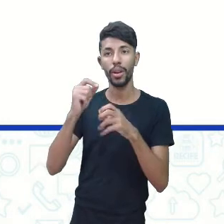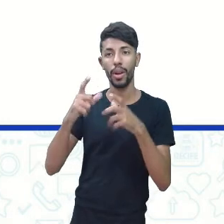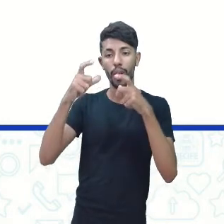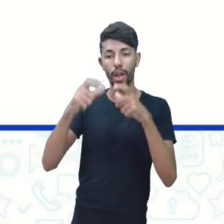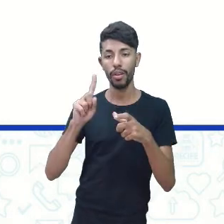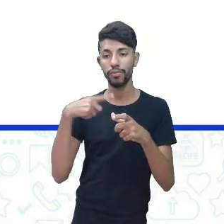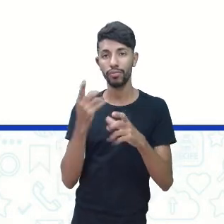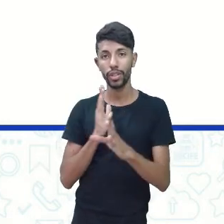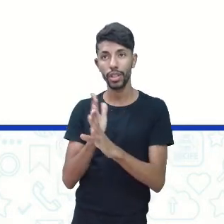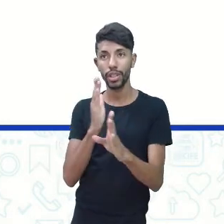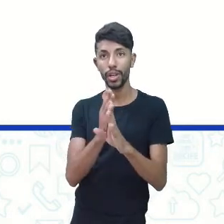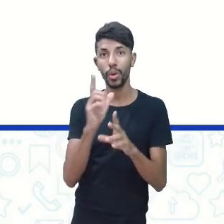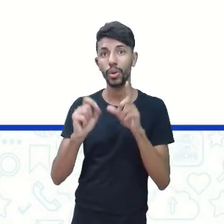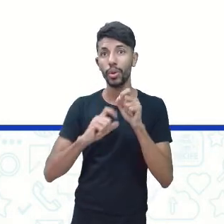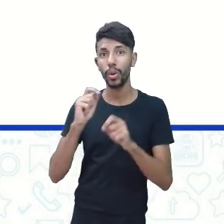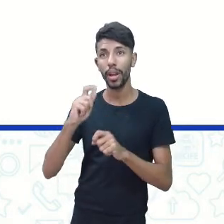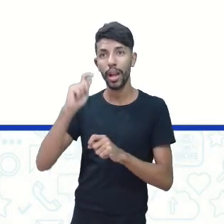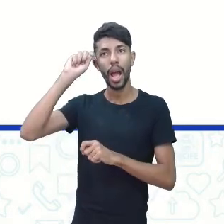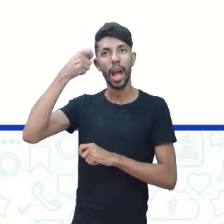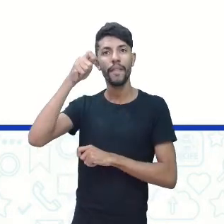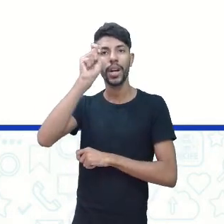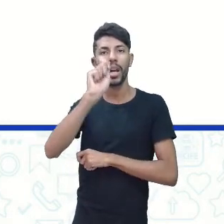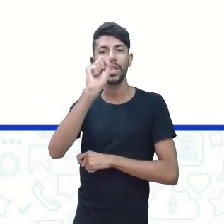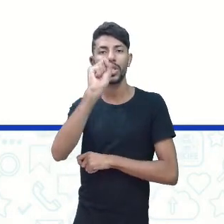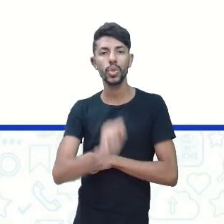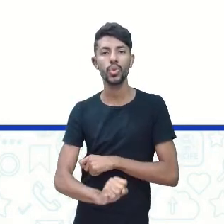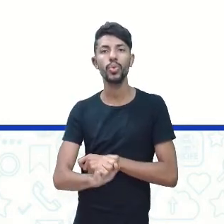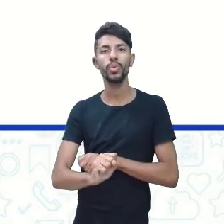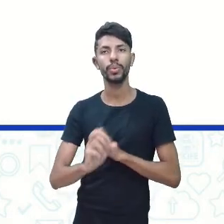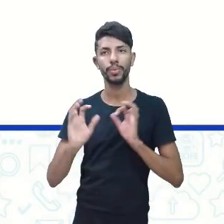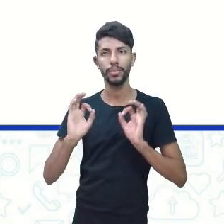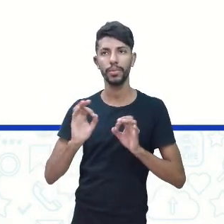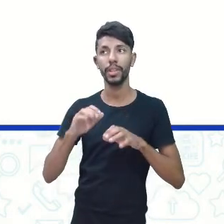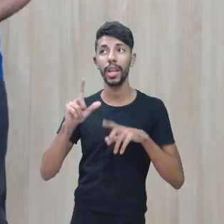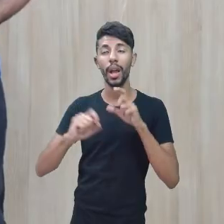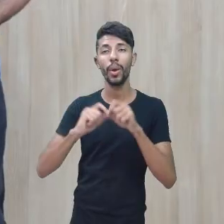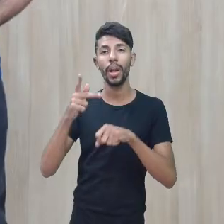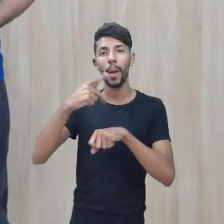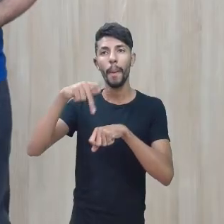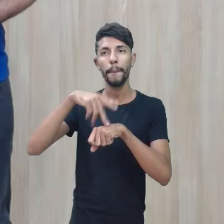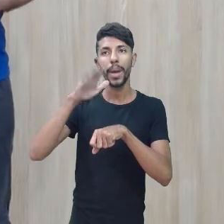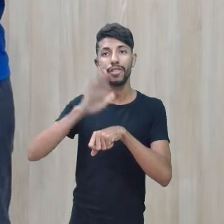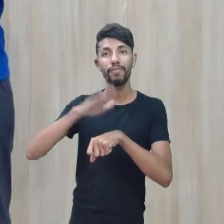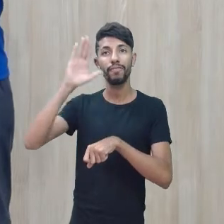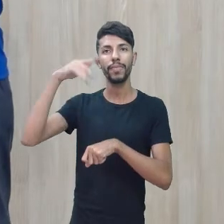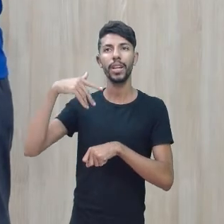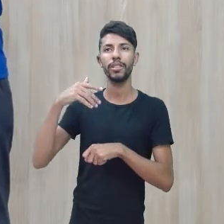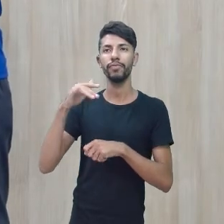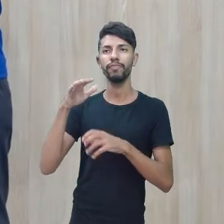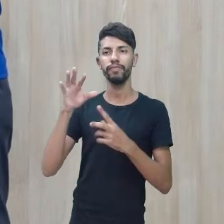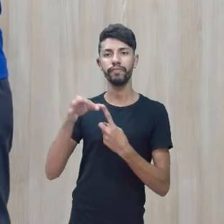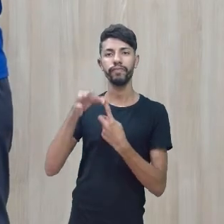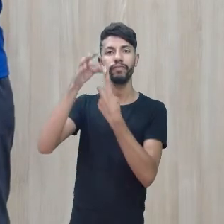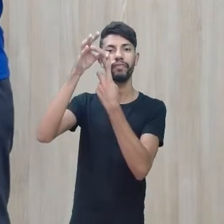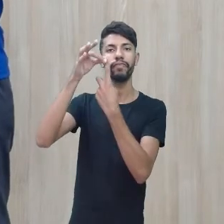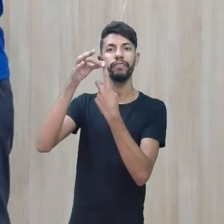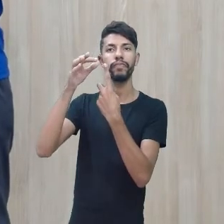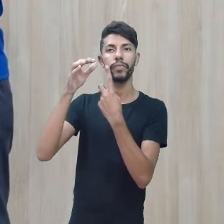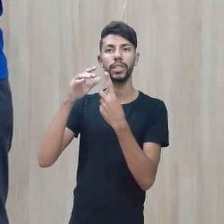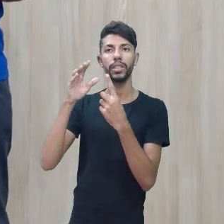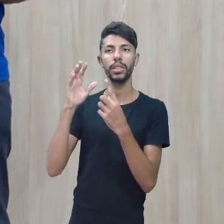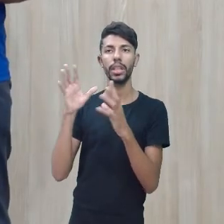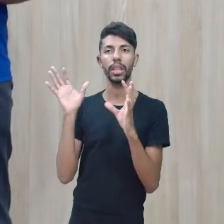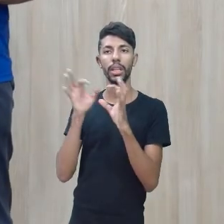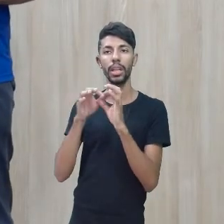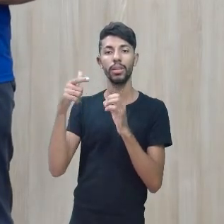vamos encontrar a África do Sul, que é justamente o país que vai se sobressair em relação